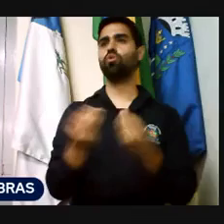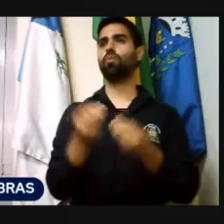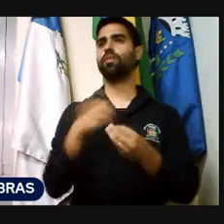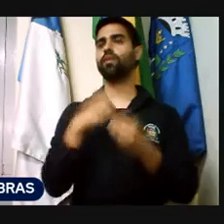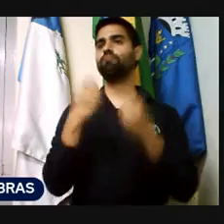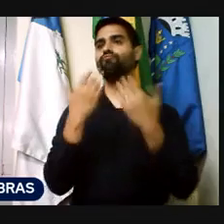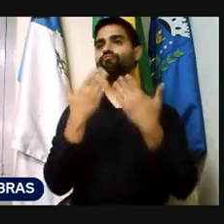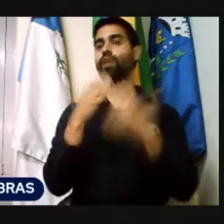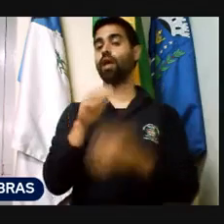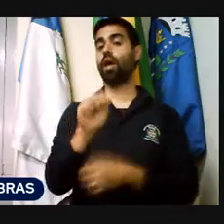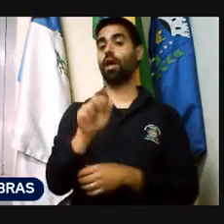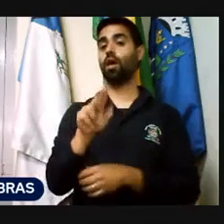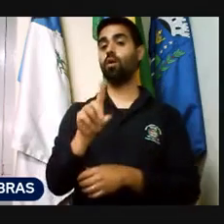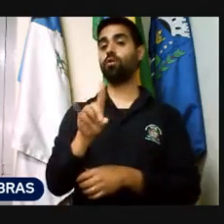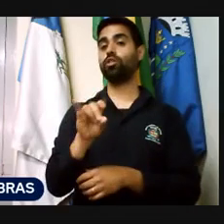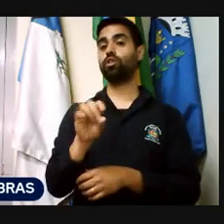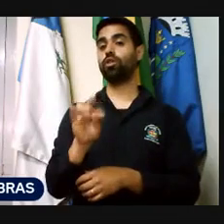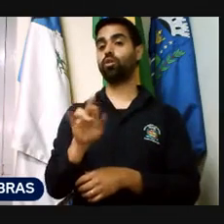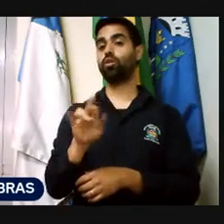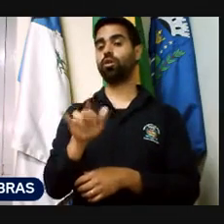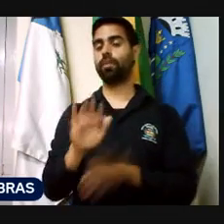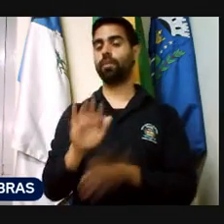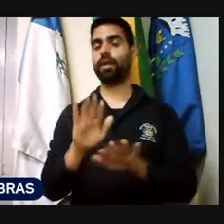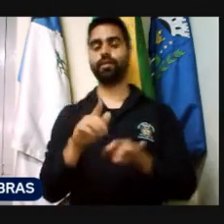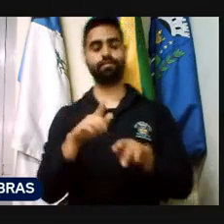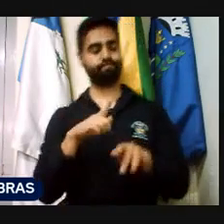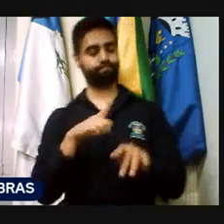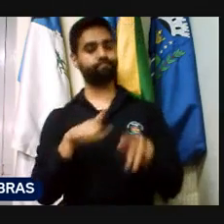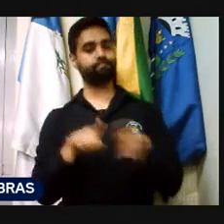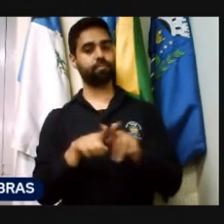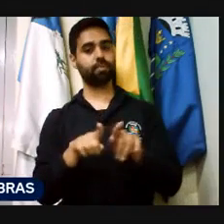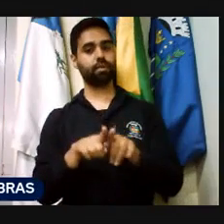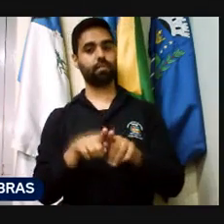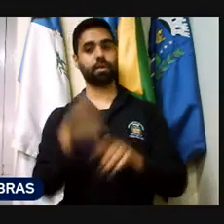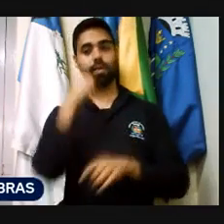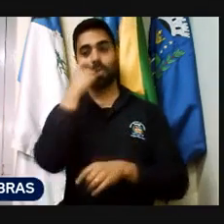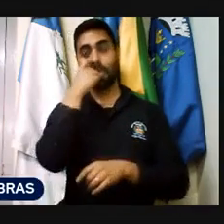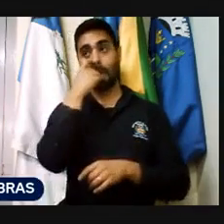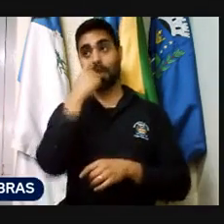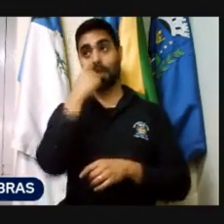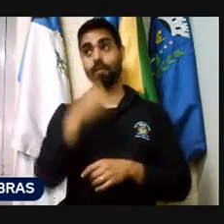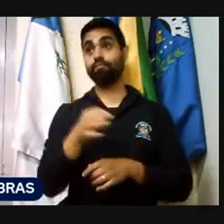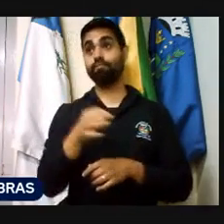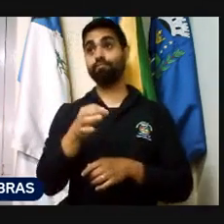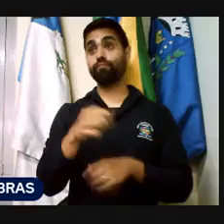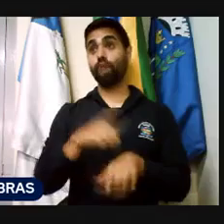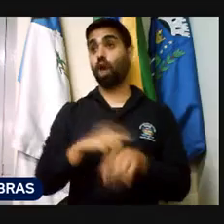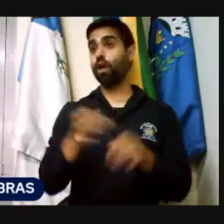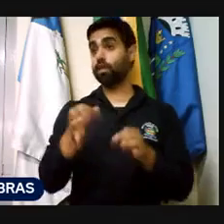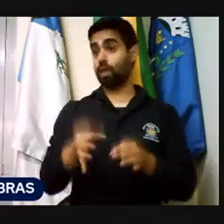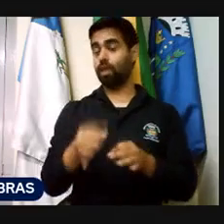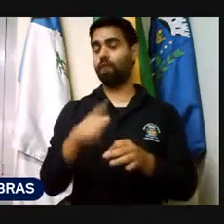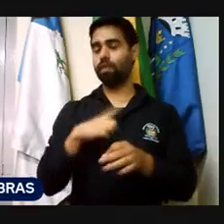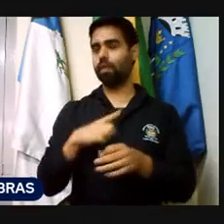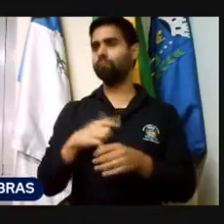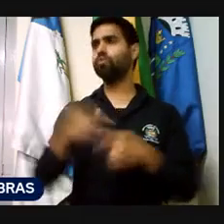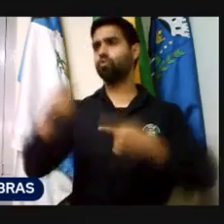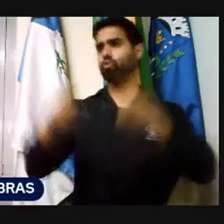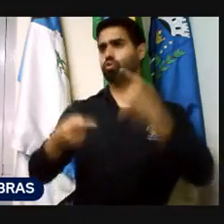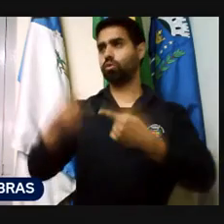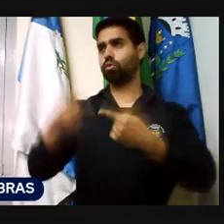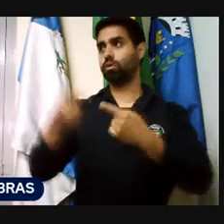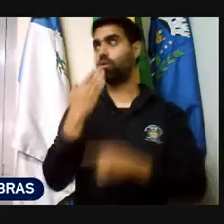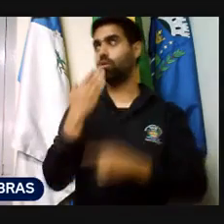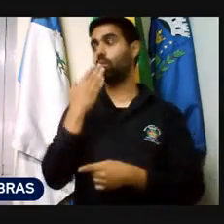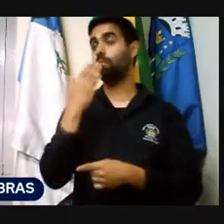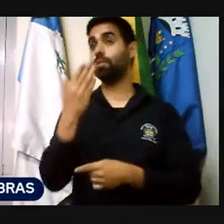auditoria. Mas também, dentro do, no momento exato, vou colocar em discussão um